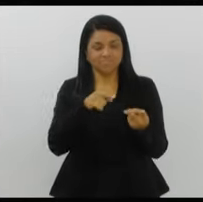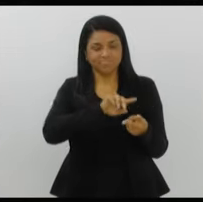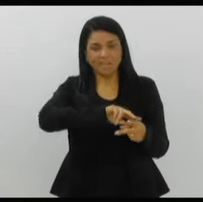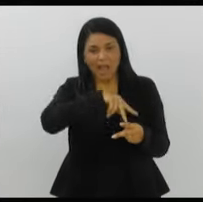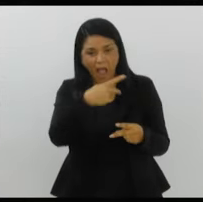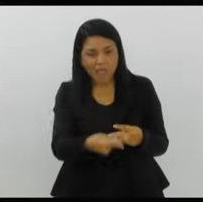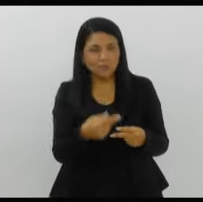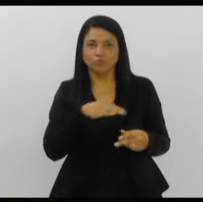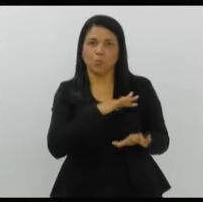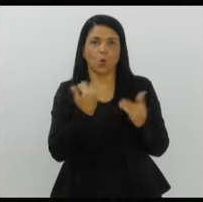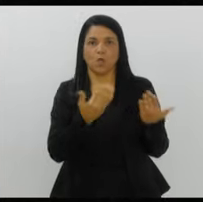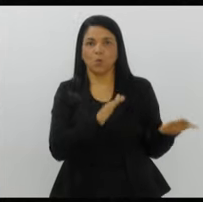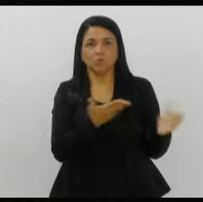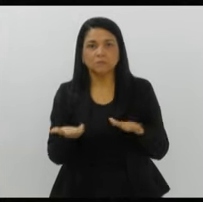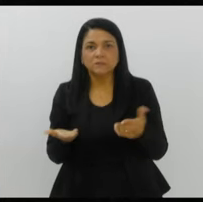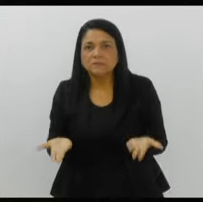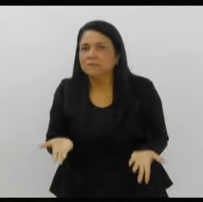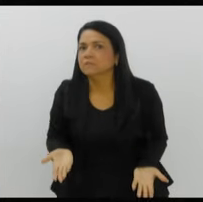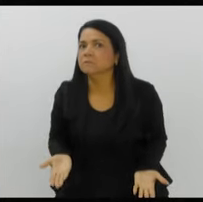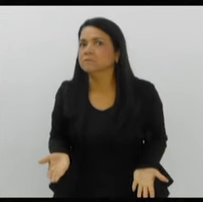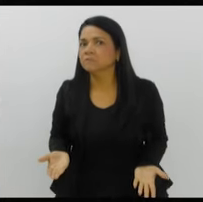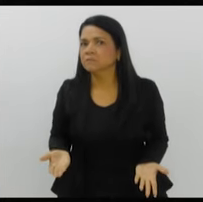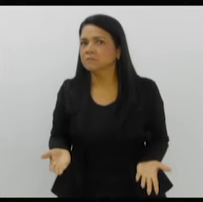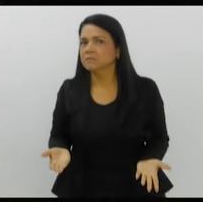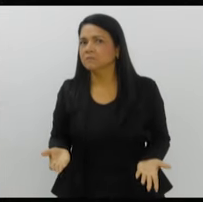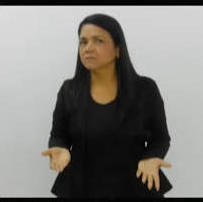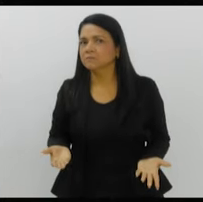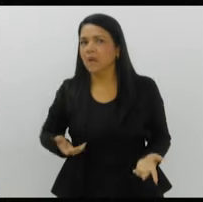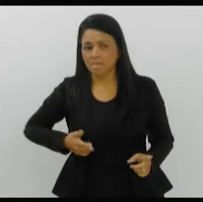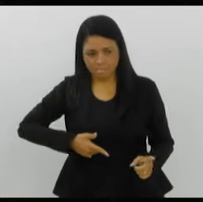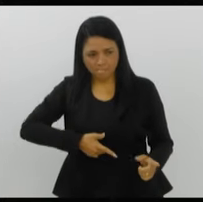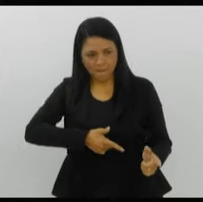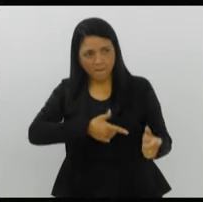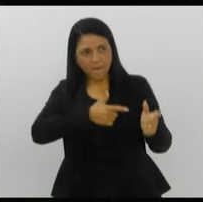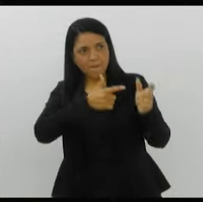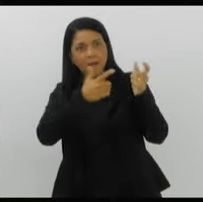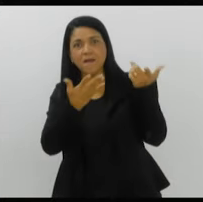morreu. Olha só, kit rajada,